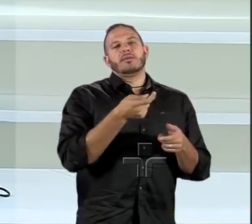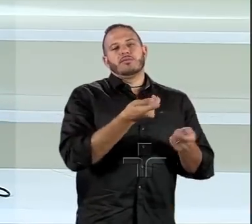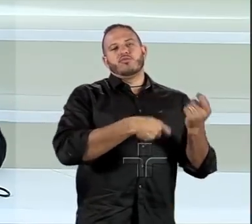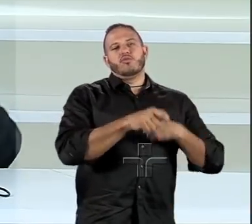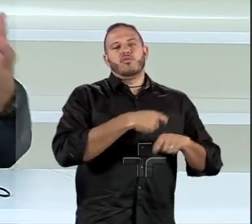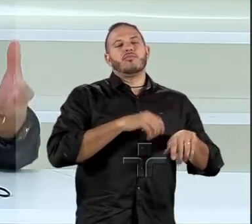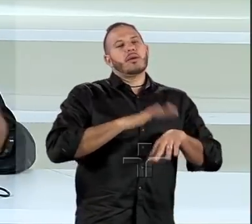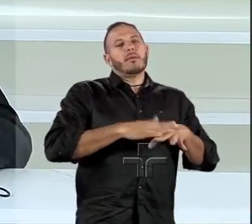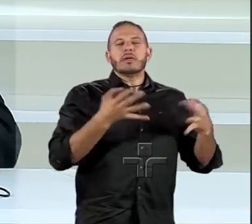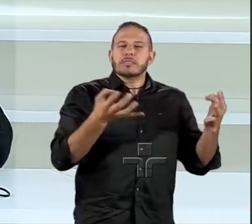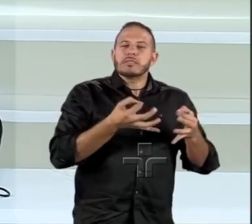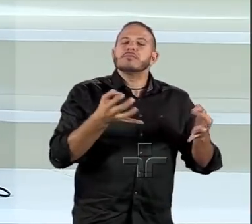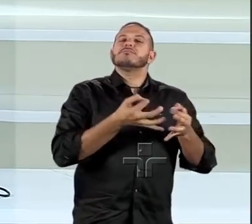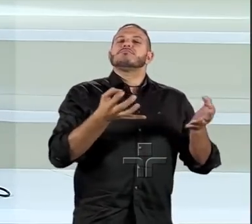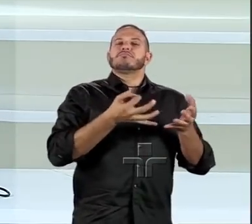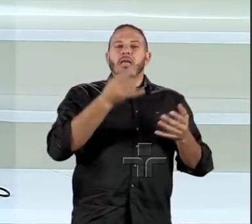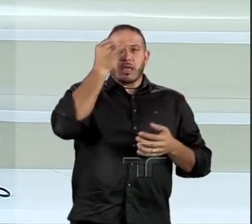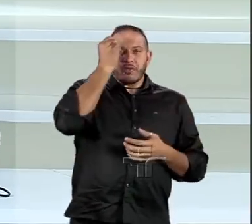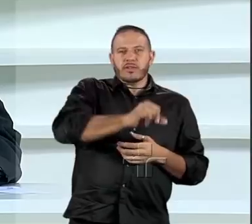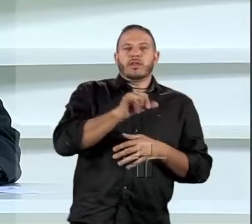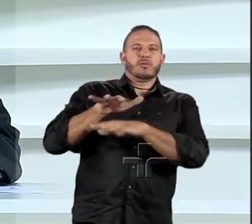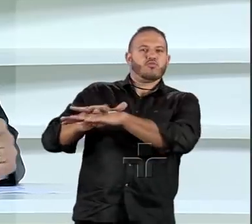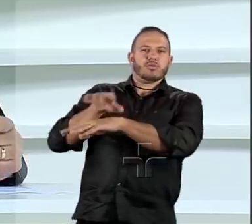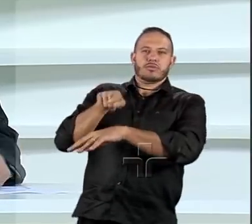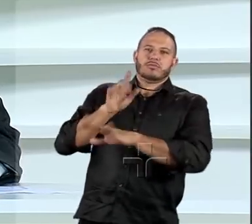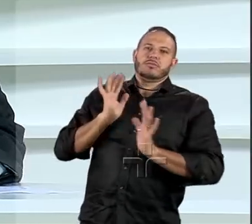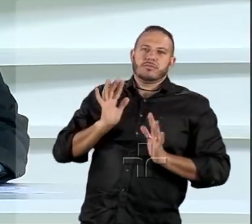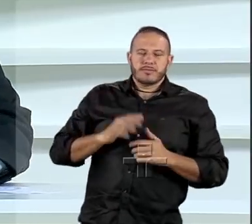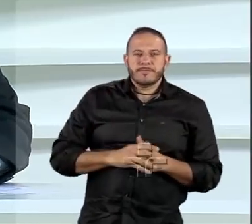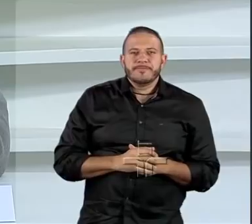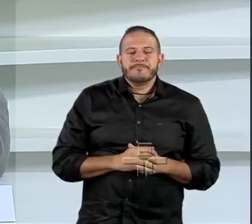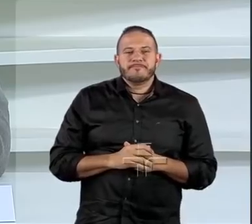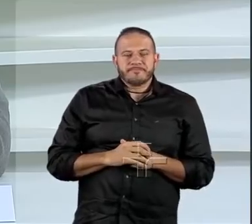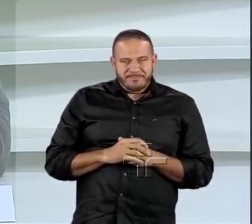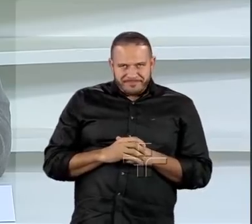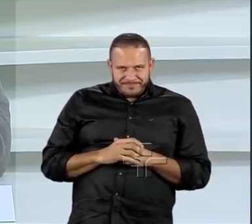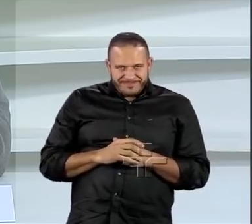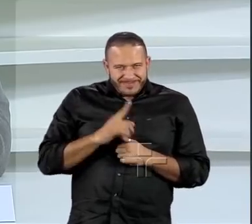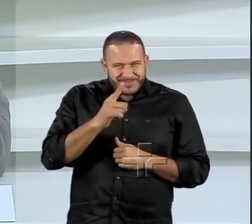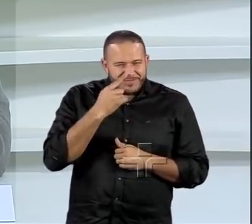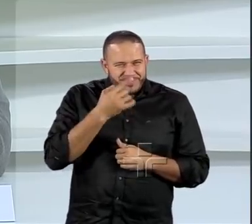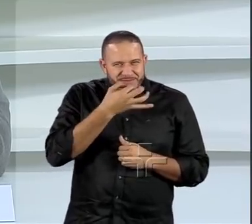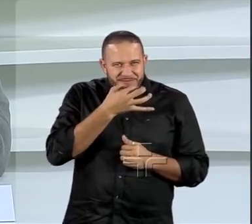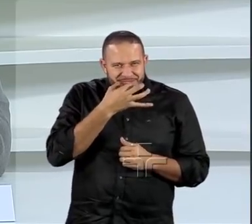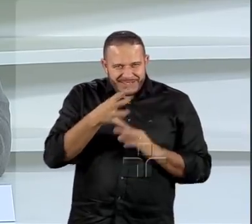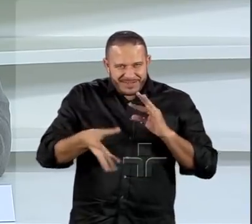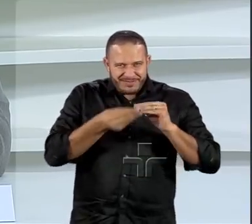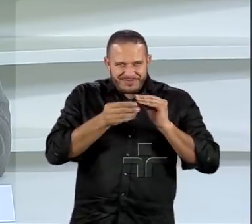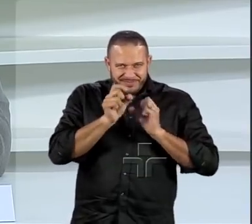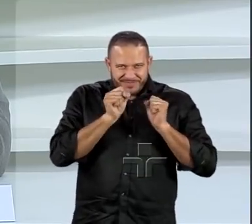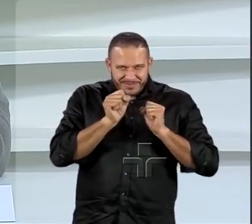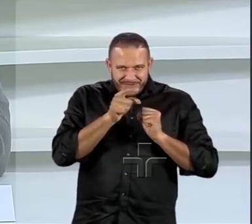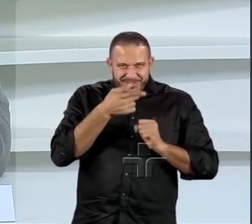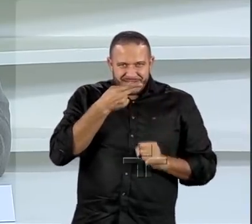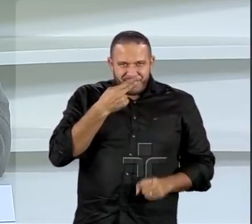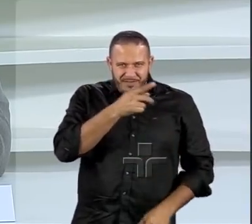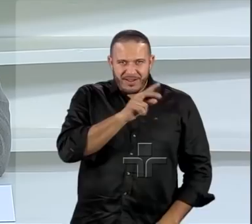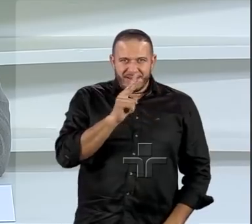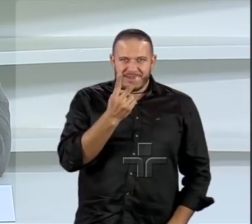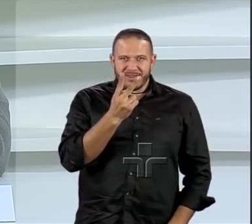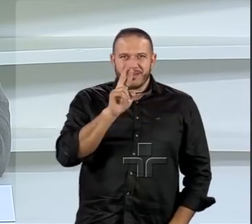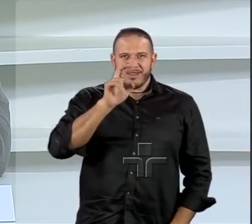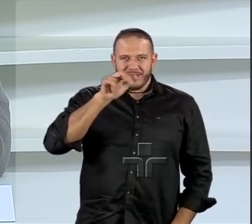mais eficiente e é mais inteligente. Queria fazer um comentário? Por favor. Eu queria fazer um comentário em cima dessa fala do